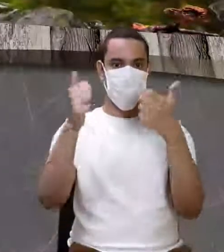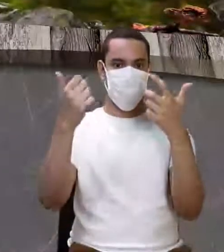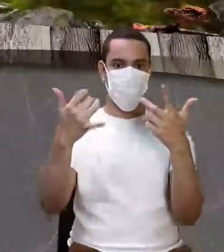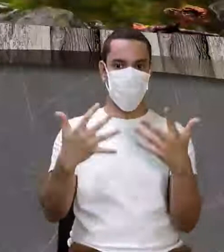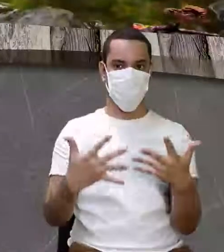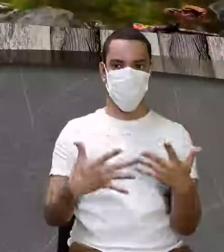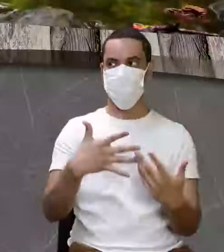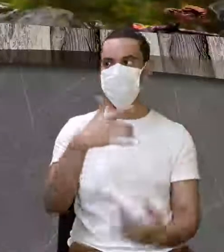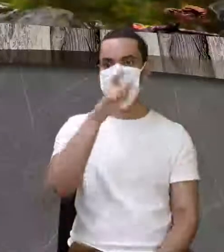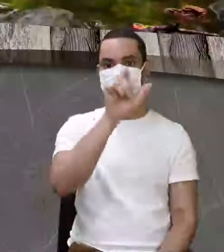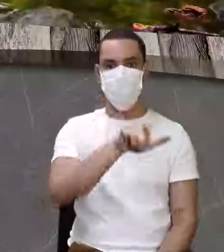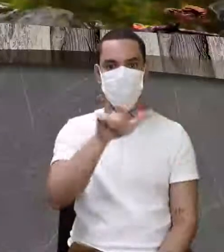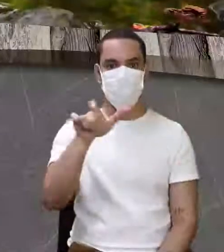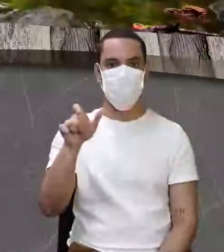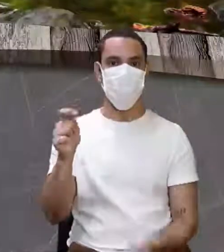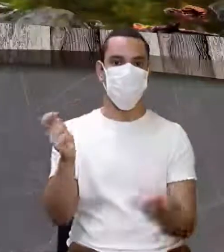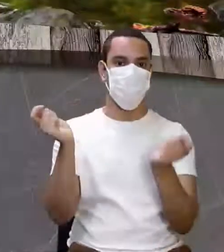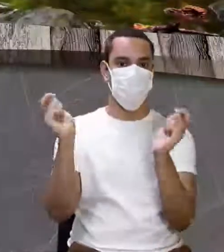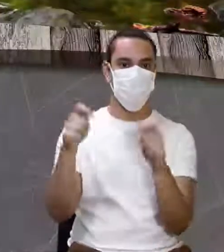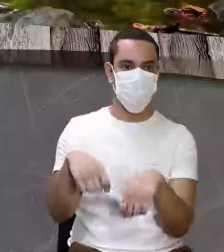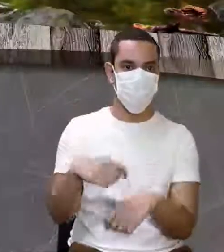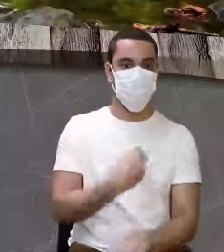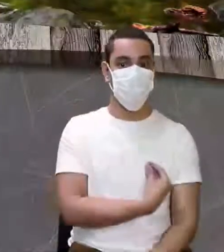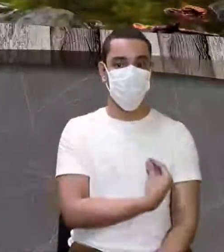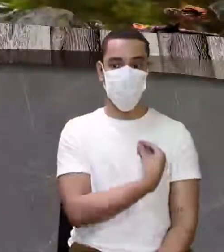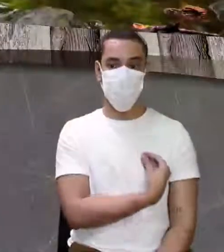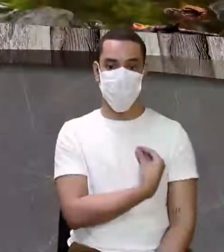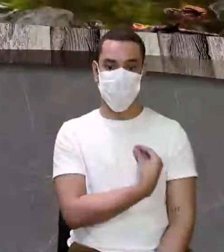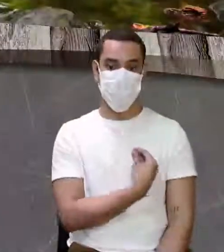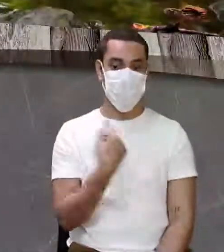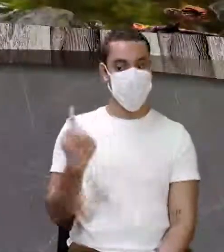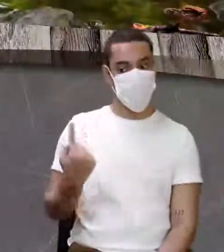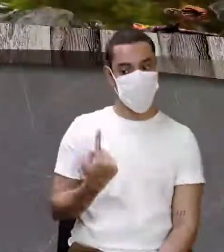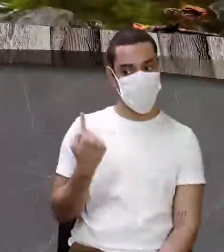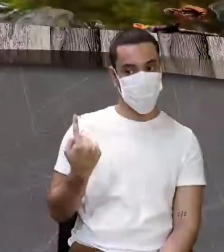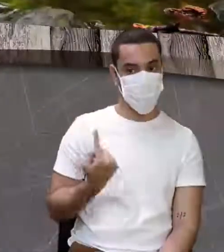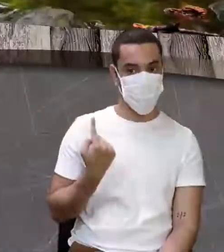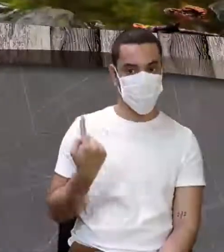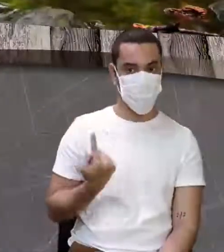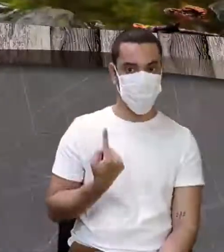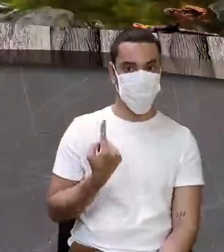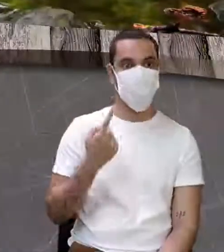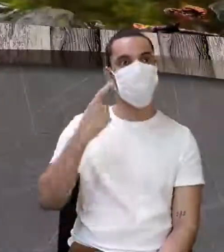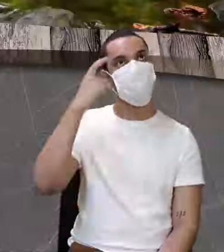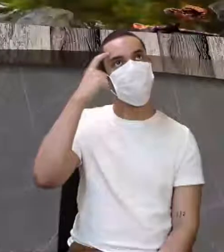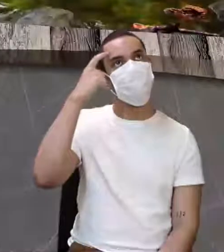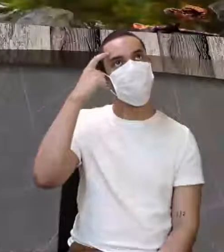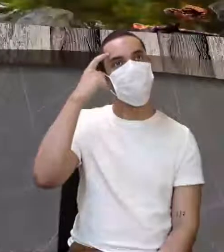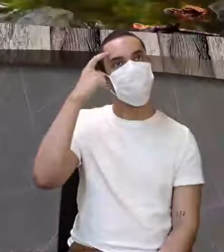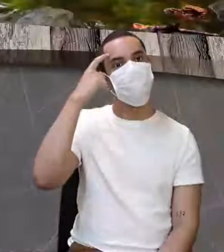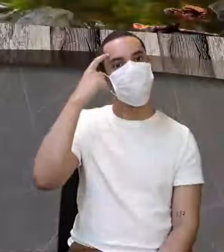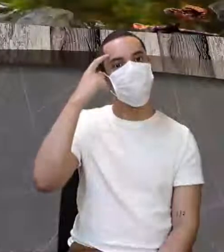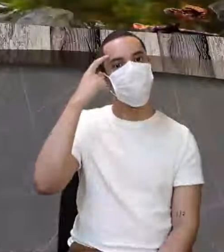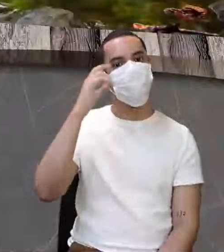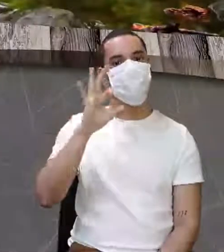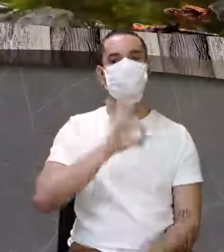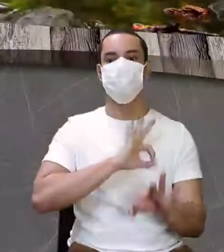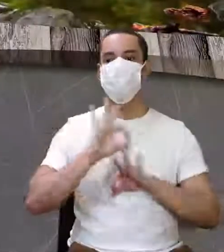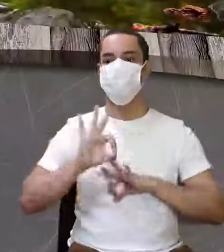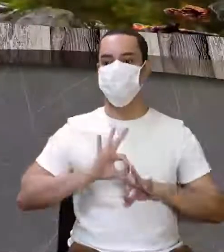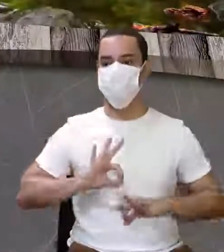indivíduo pode ficar assim, boa parte da vida dele sozinho. Vamos pensar aí numa onça,